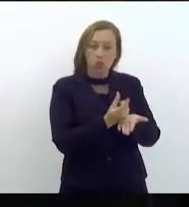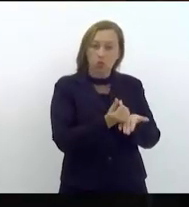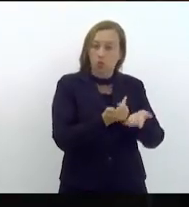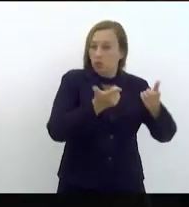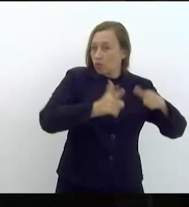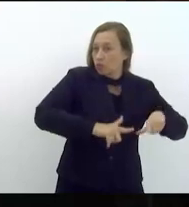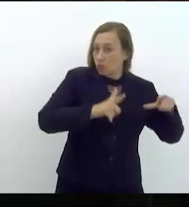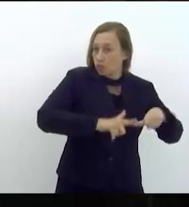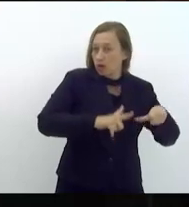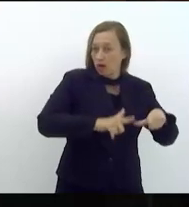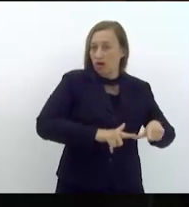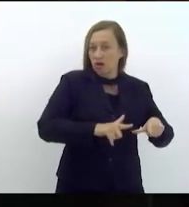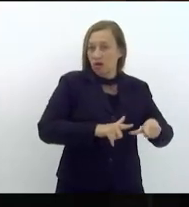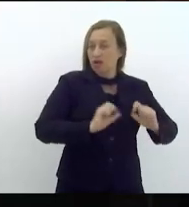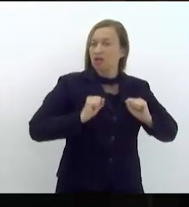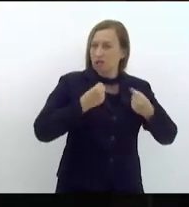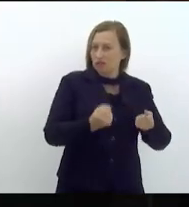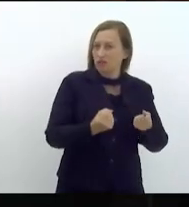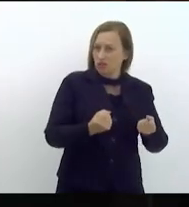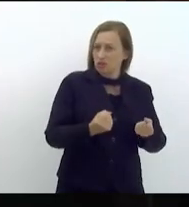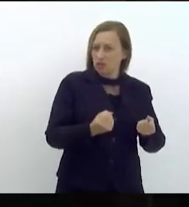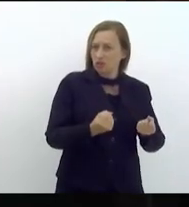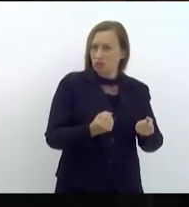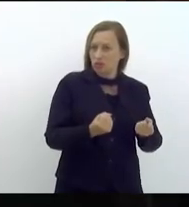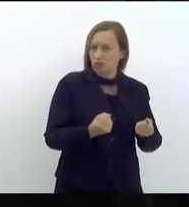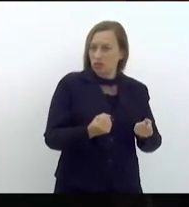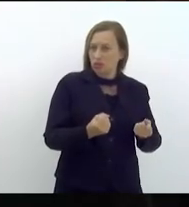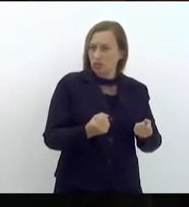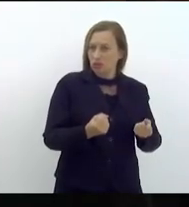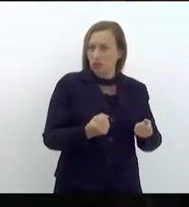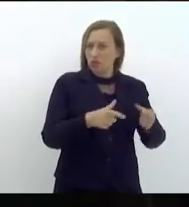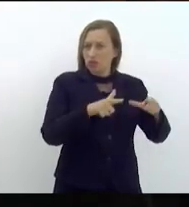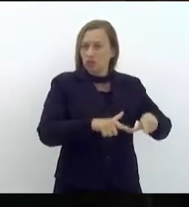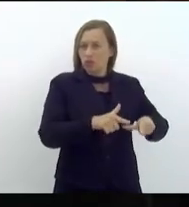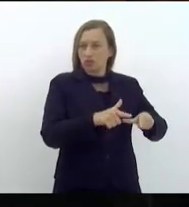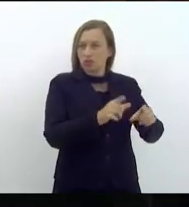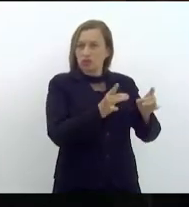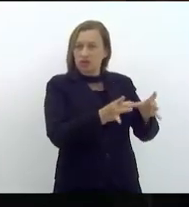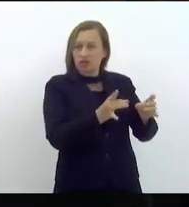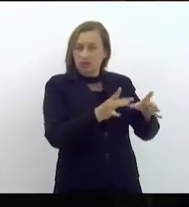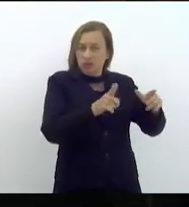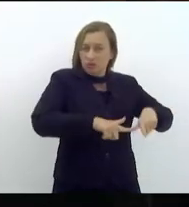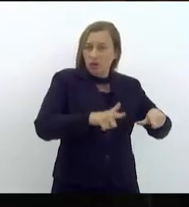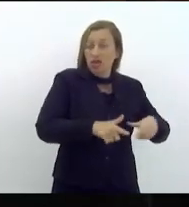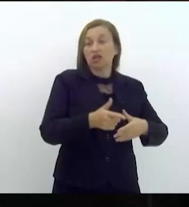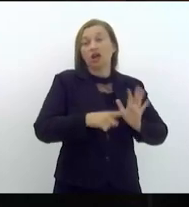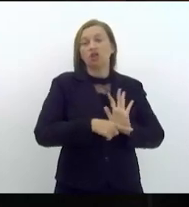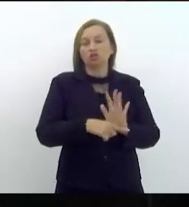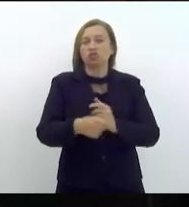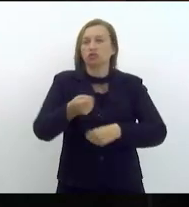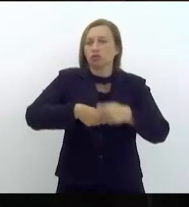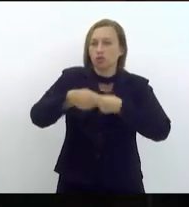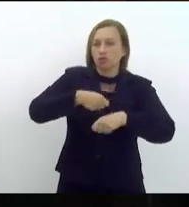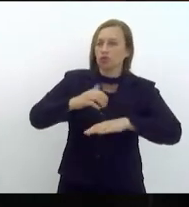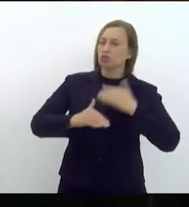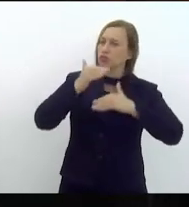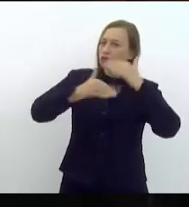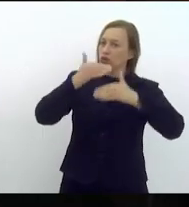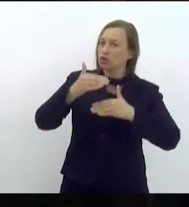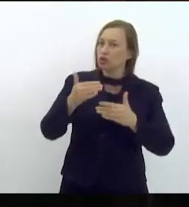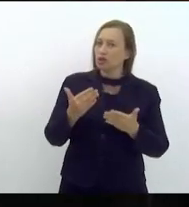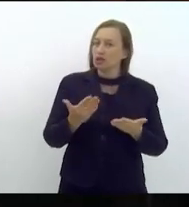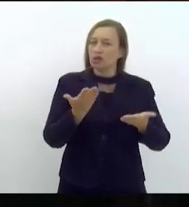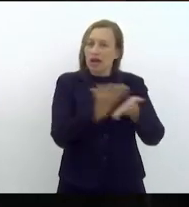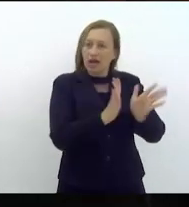local vossa excelências são defensor do Comércio local acabou de falar que antes de mim então isso ajuda a economia isso mata